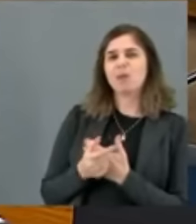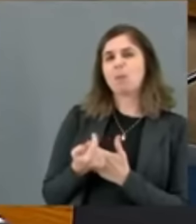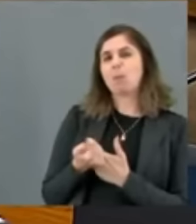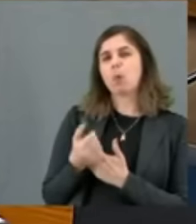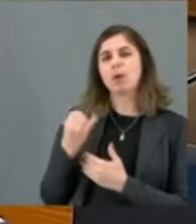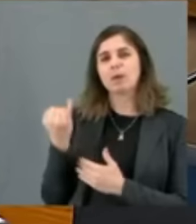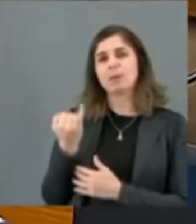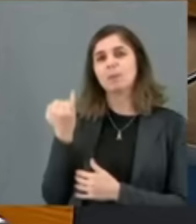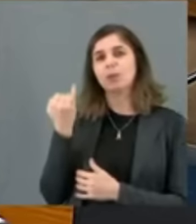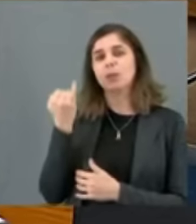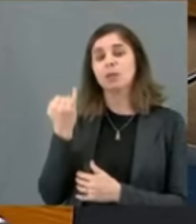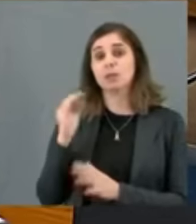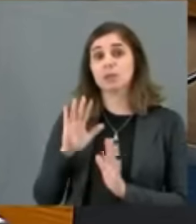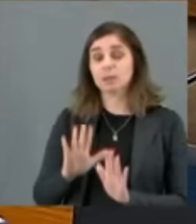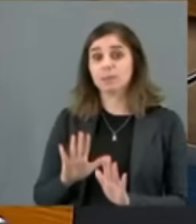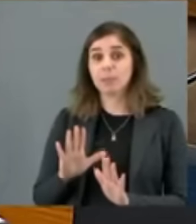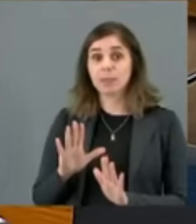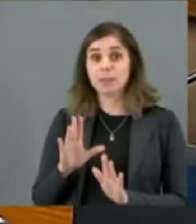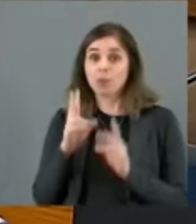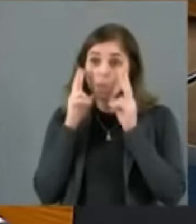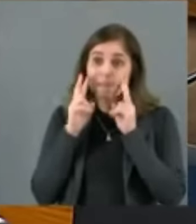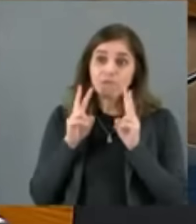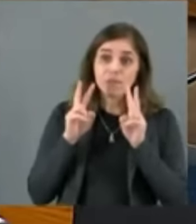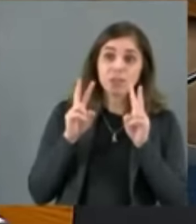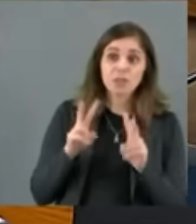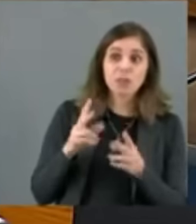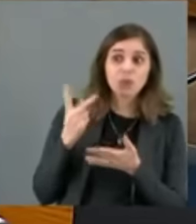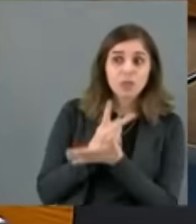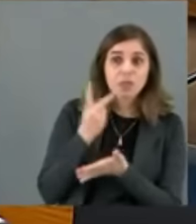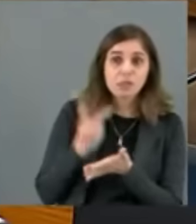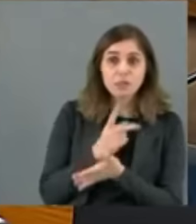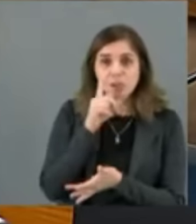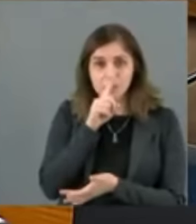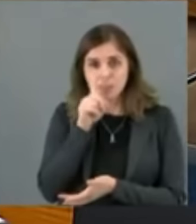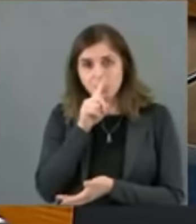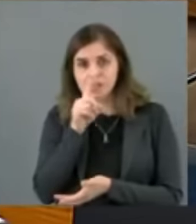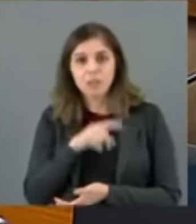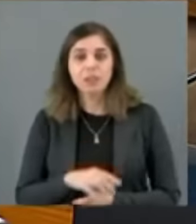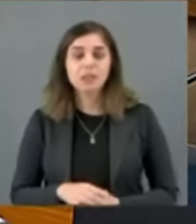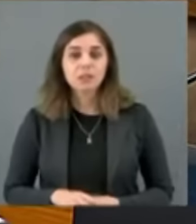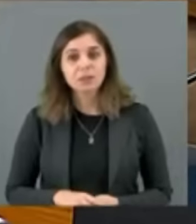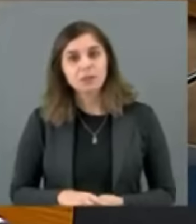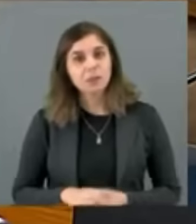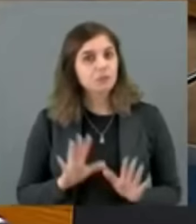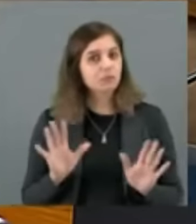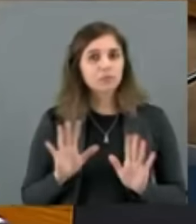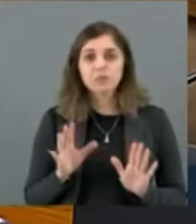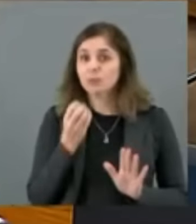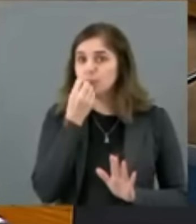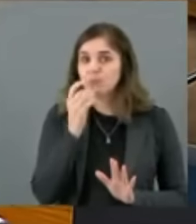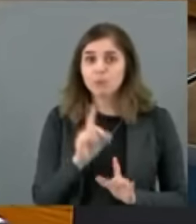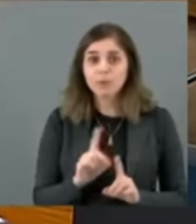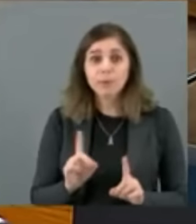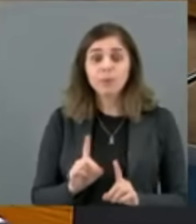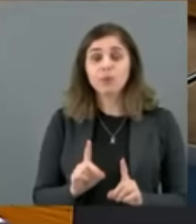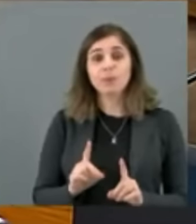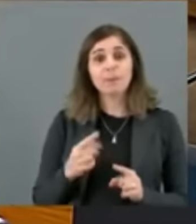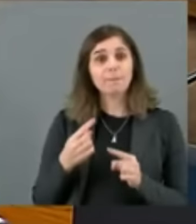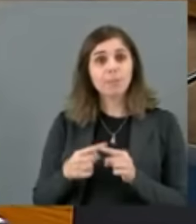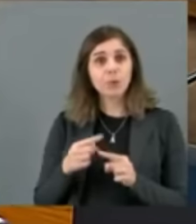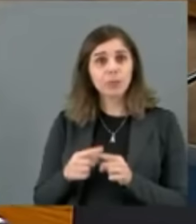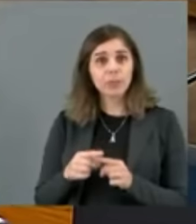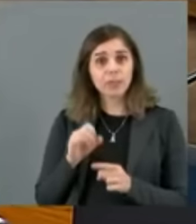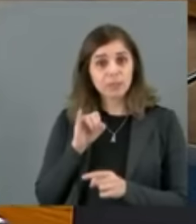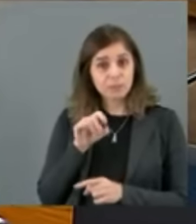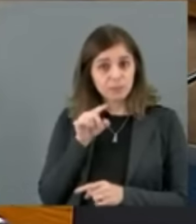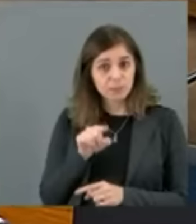uma visão equivocada, míope, uma visão positivista, napoleônica, convicta, porque quem conhece,